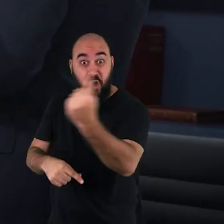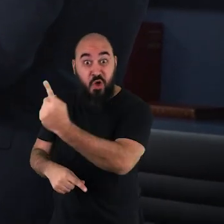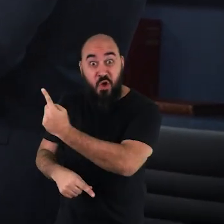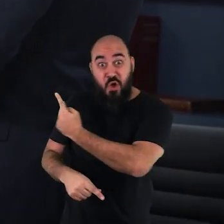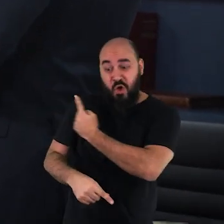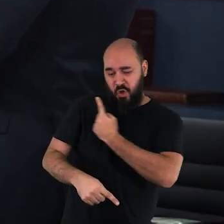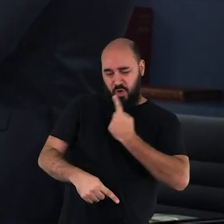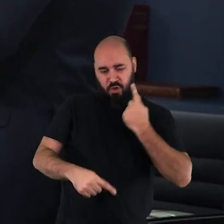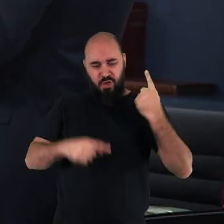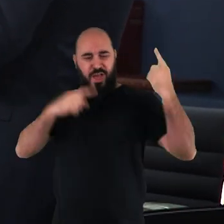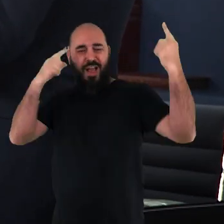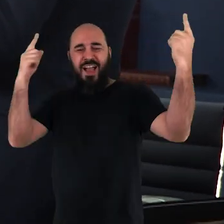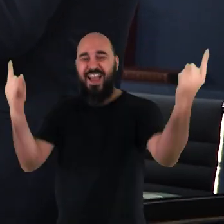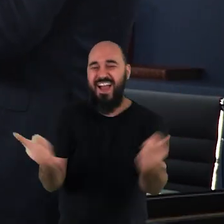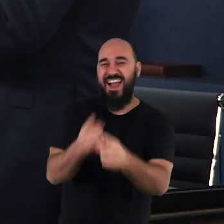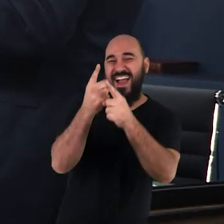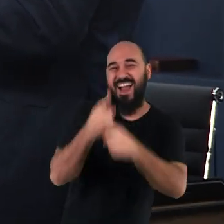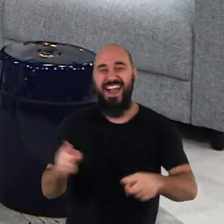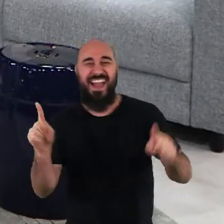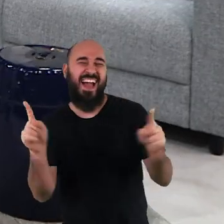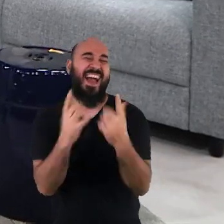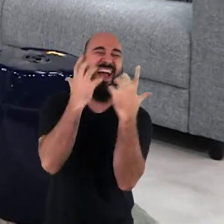em teu